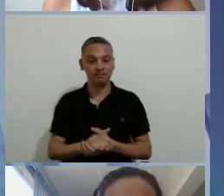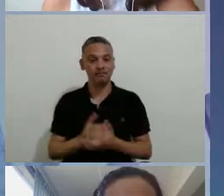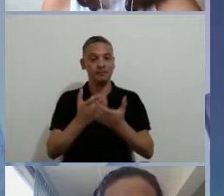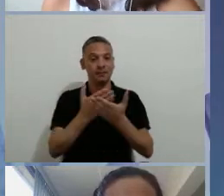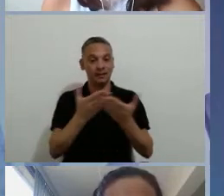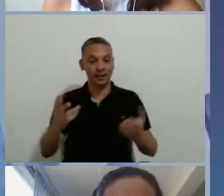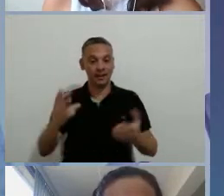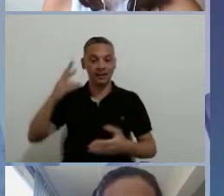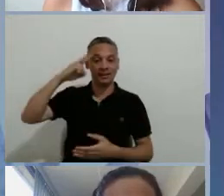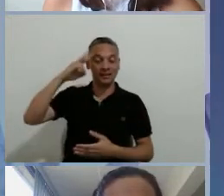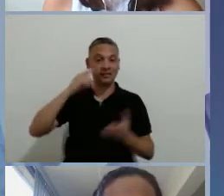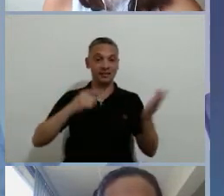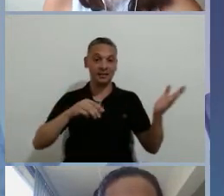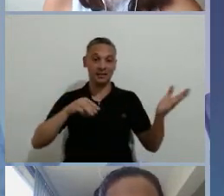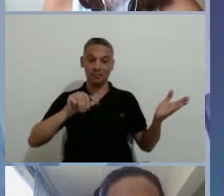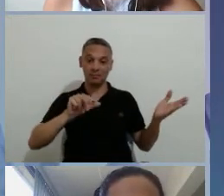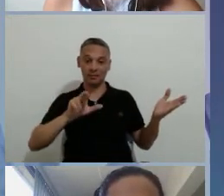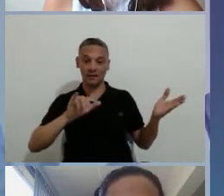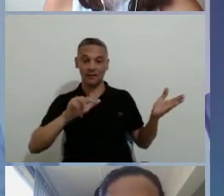de Marina.